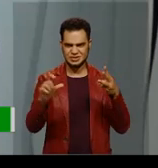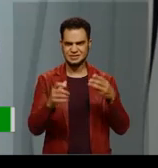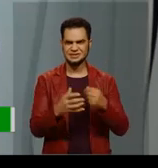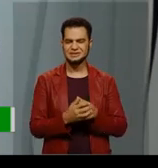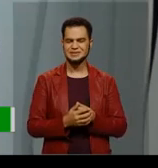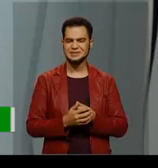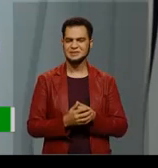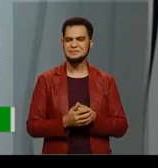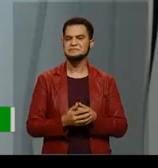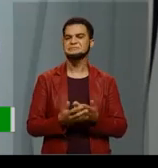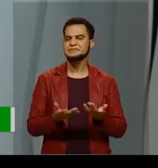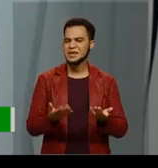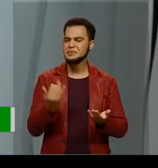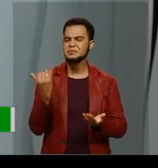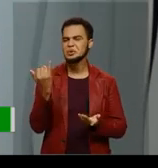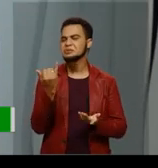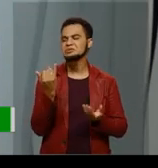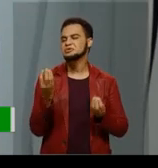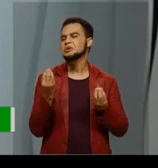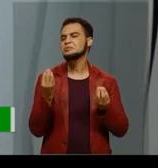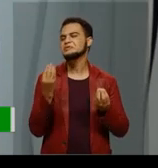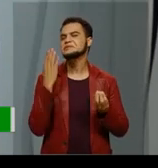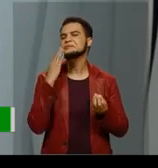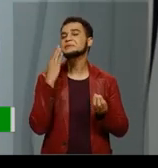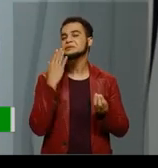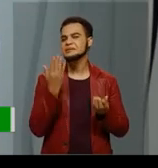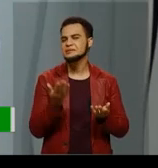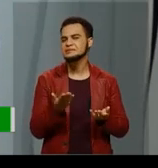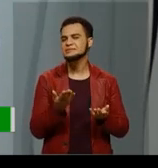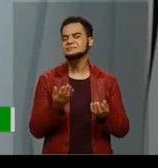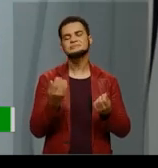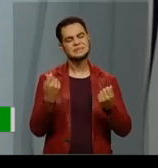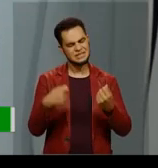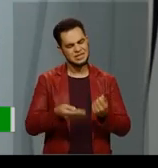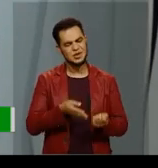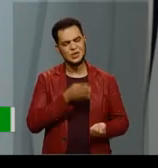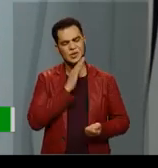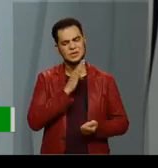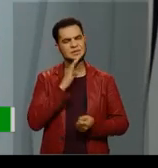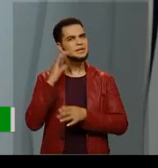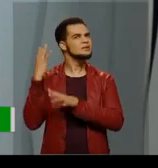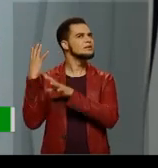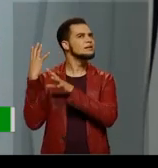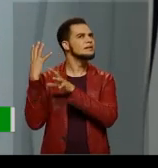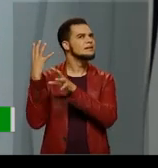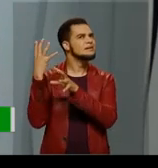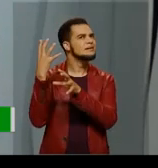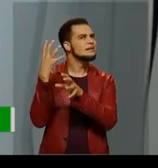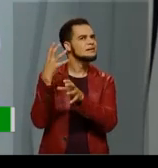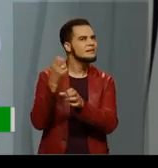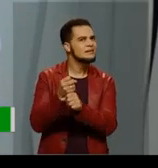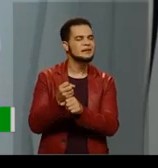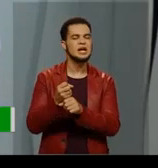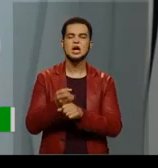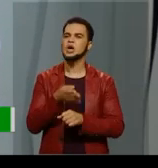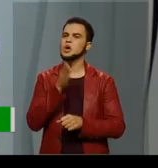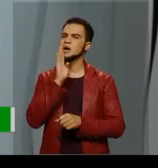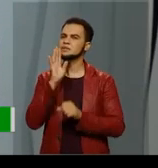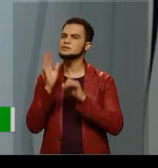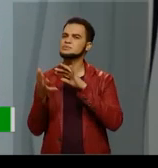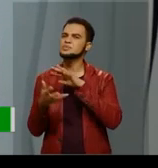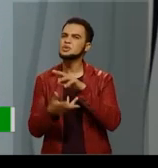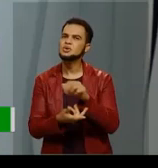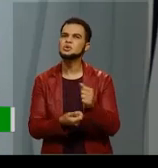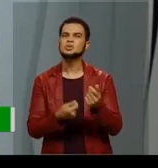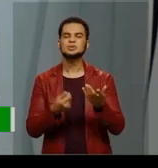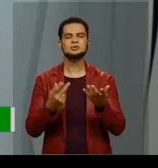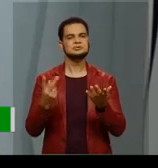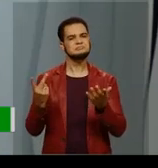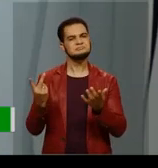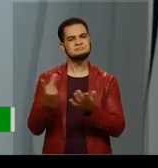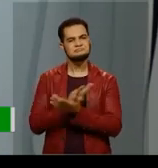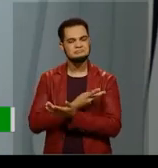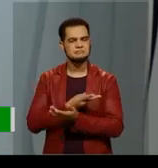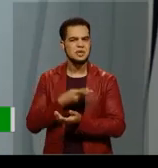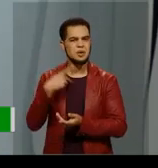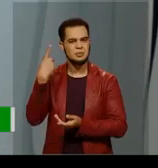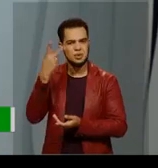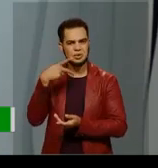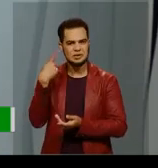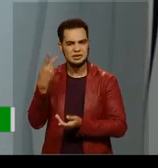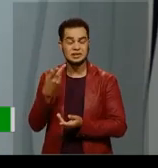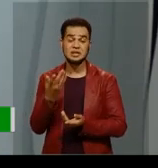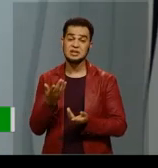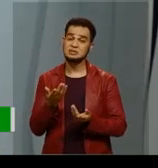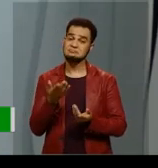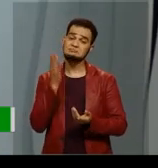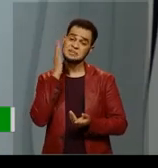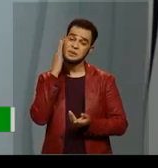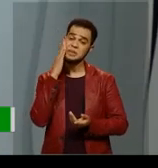conhecimento de mundo, de política, conhecimento geral, que vai em cima, ou de um fato político mais específico, ou do comportamento